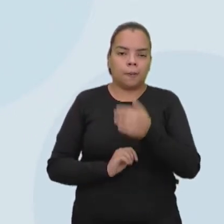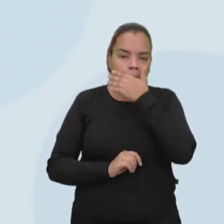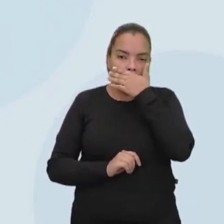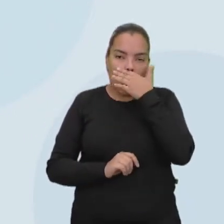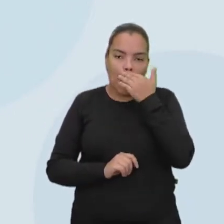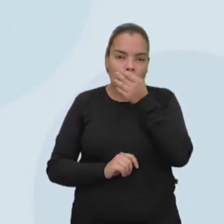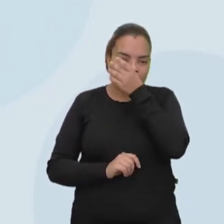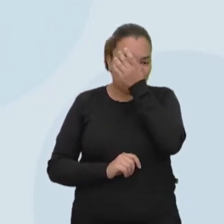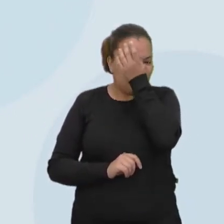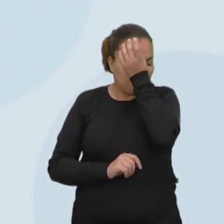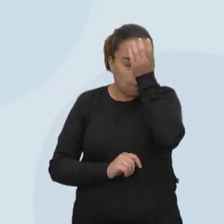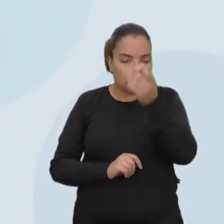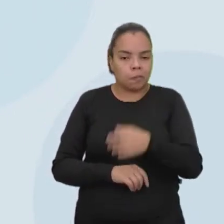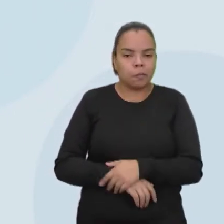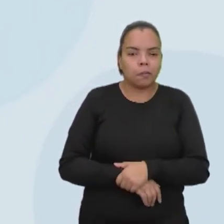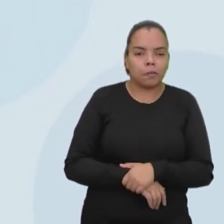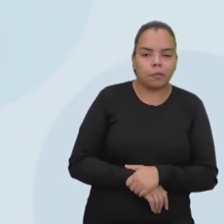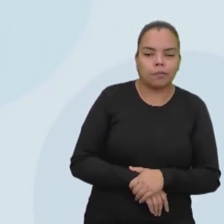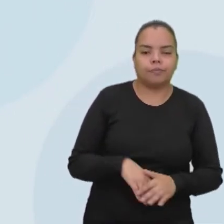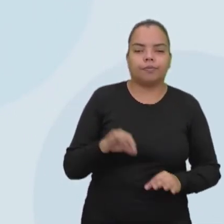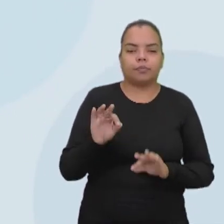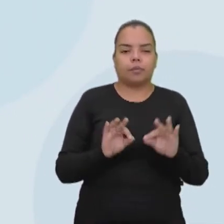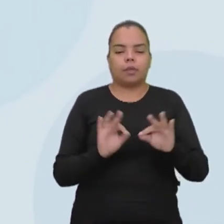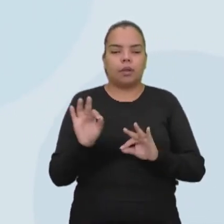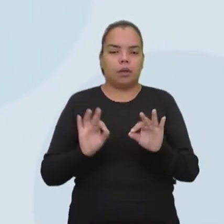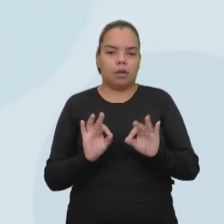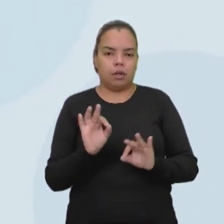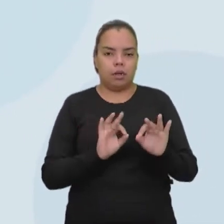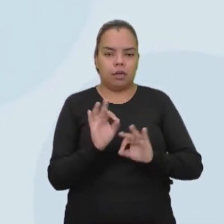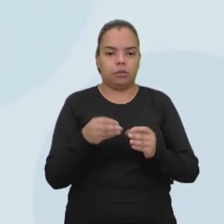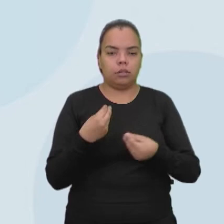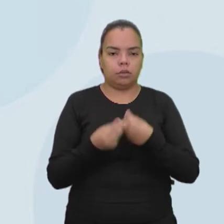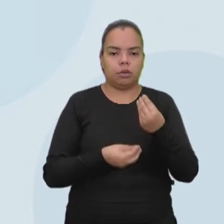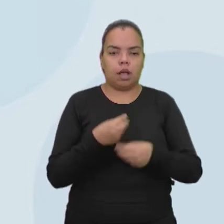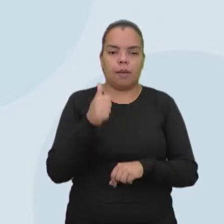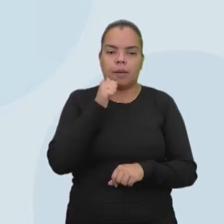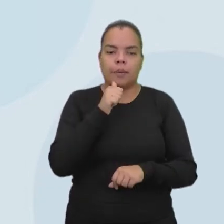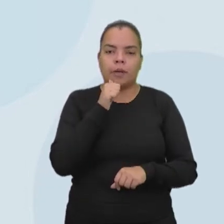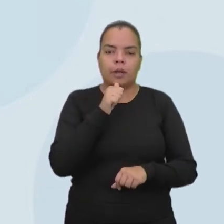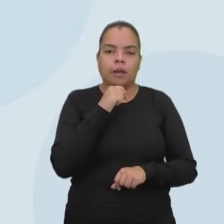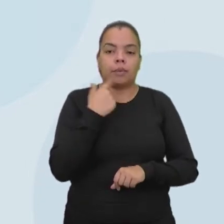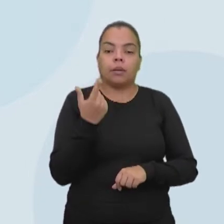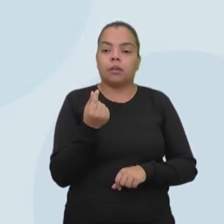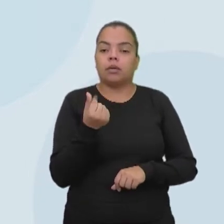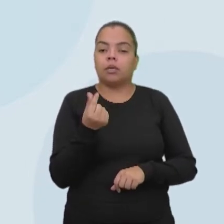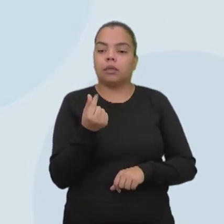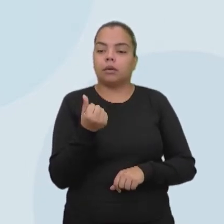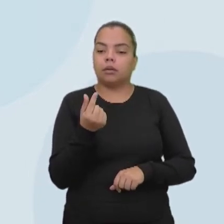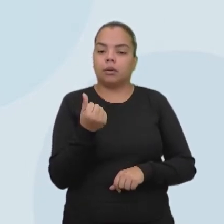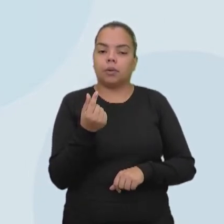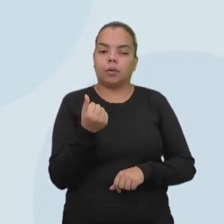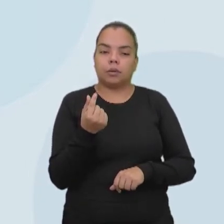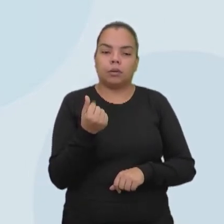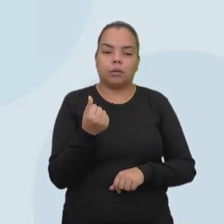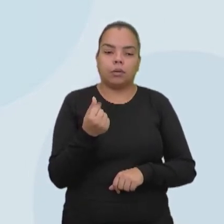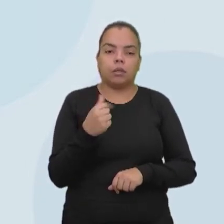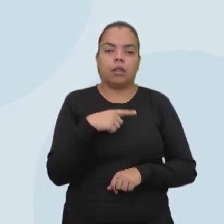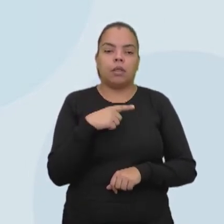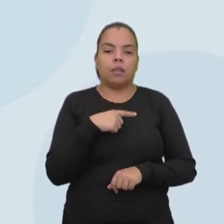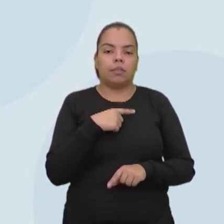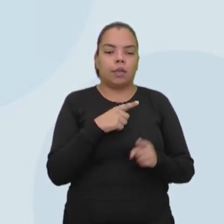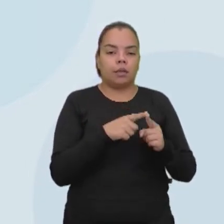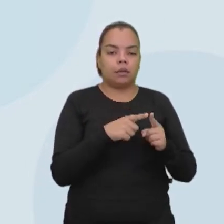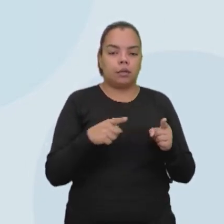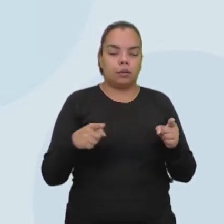estruturas econômicas, participação em atividades produtivas e acesso a recursos. Então tá lá, ó. Tempo dedicado